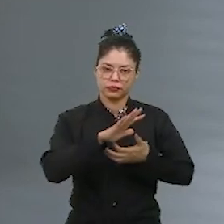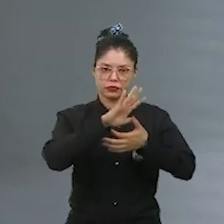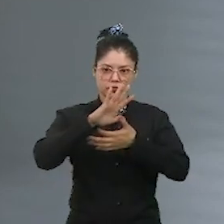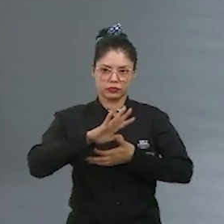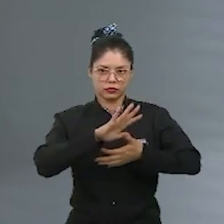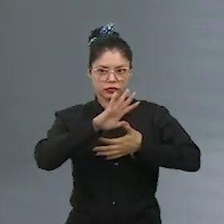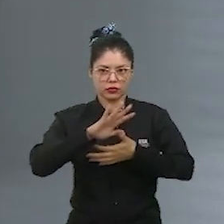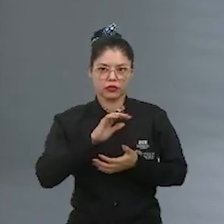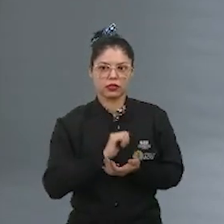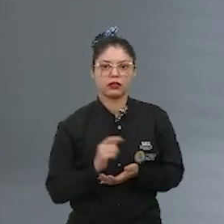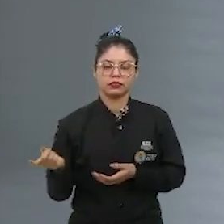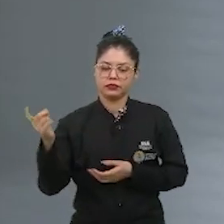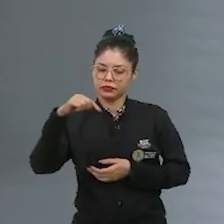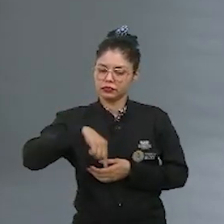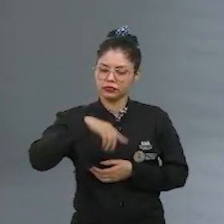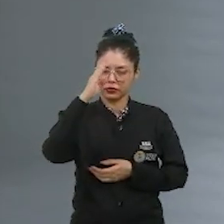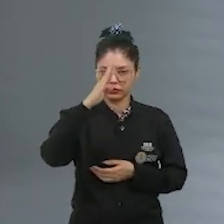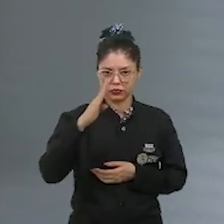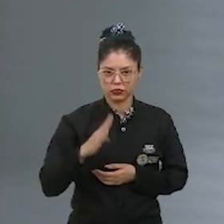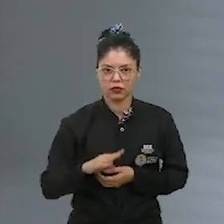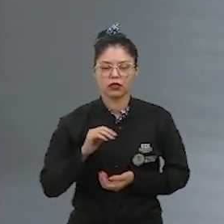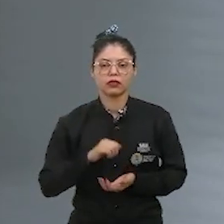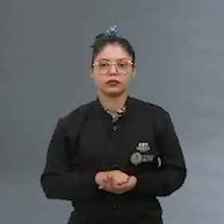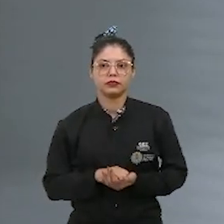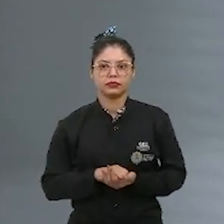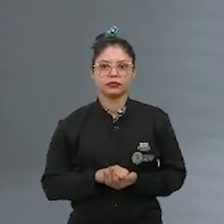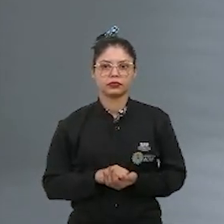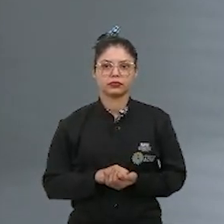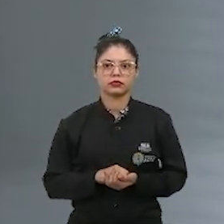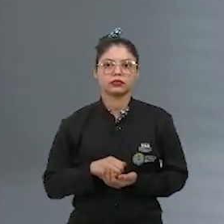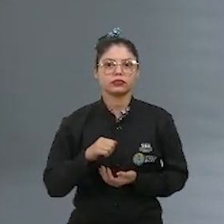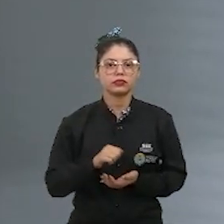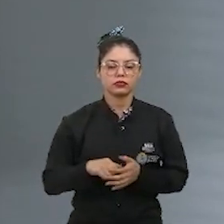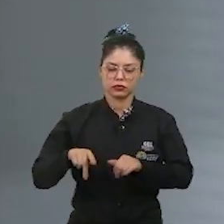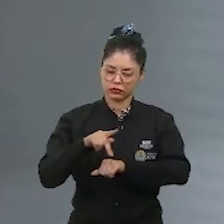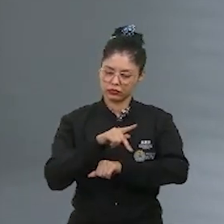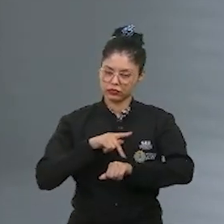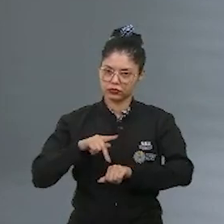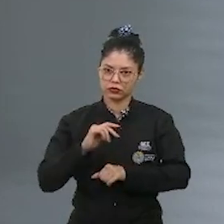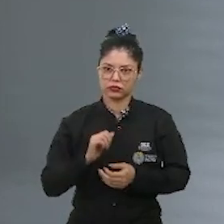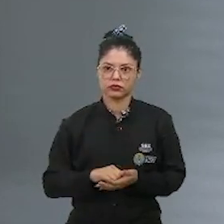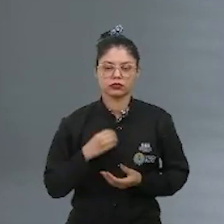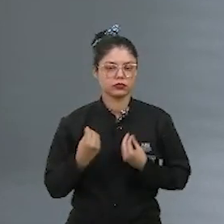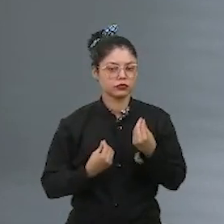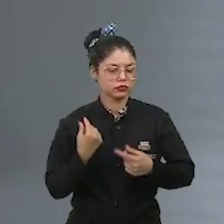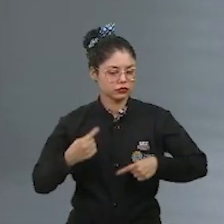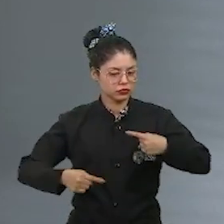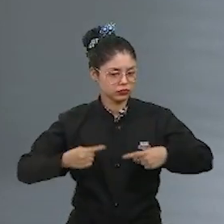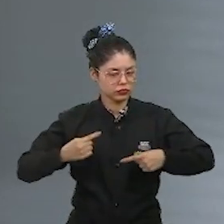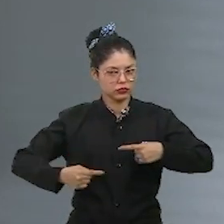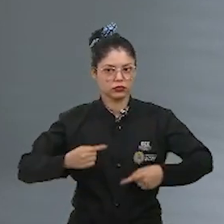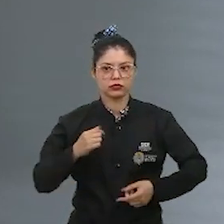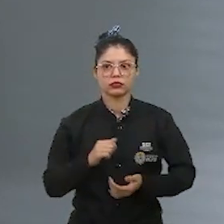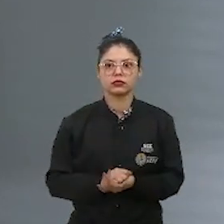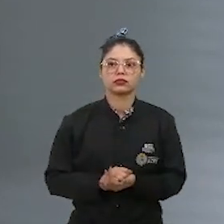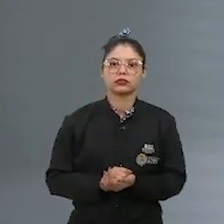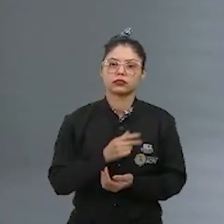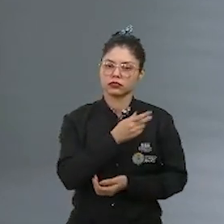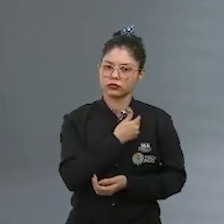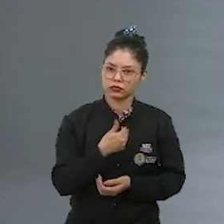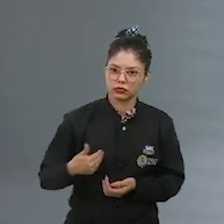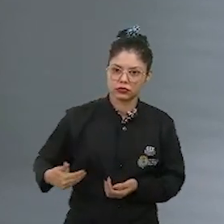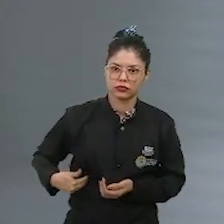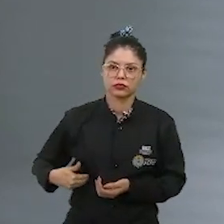tem vindo para o Brasil e, como um país que tem como política pública,